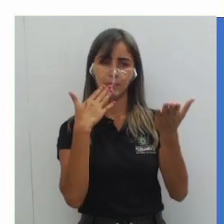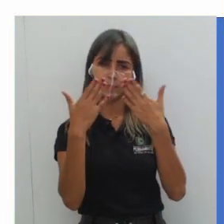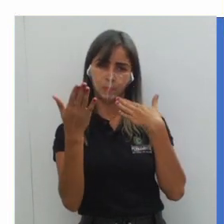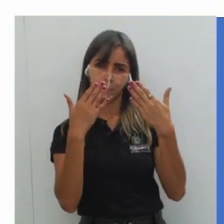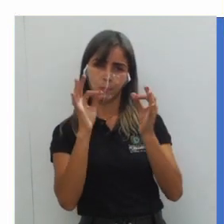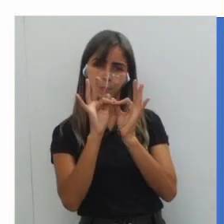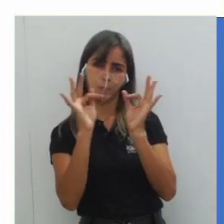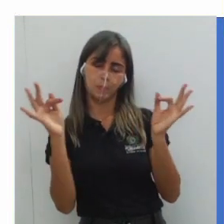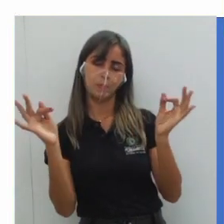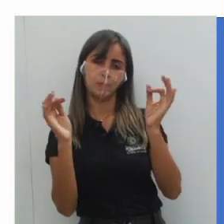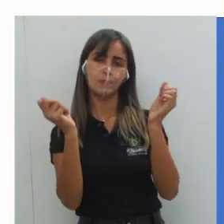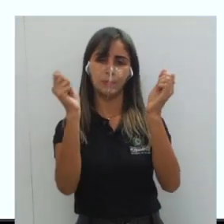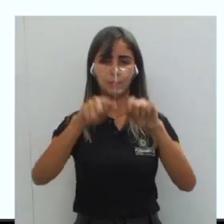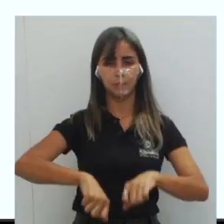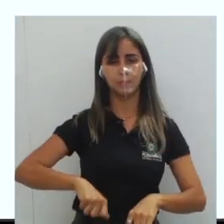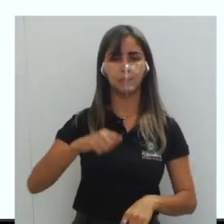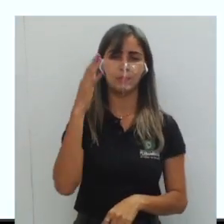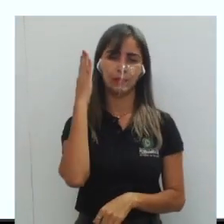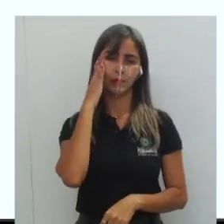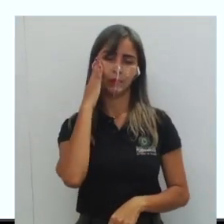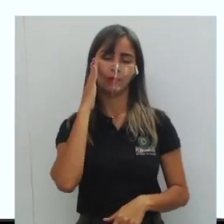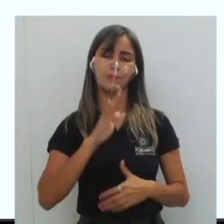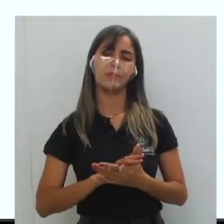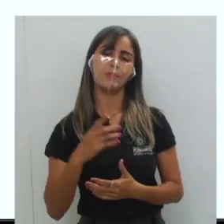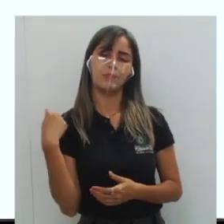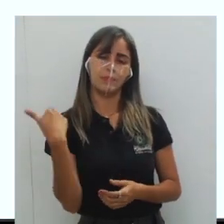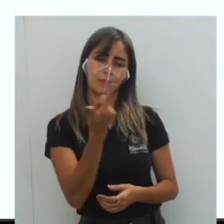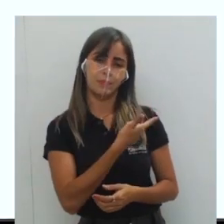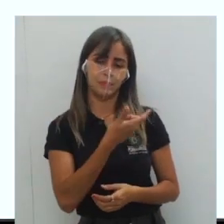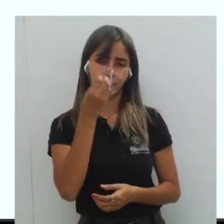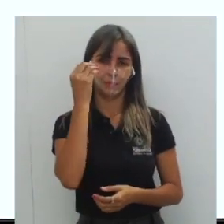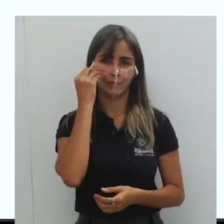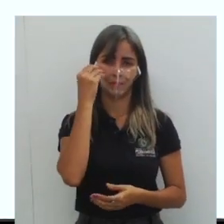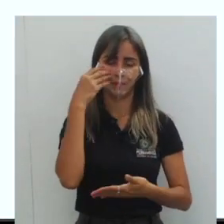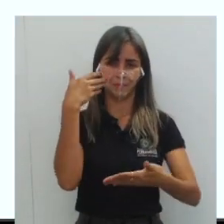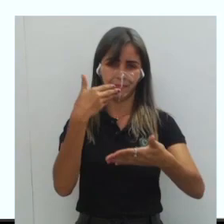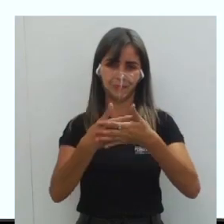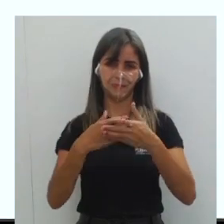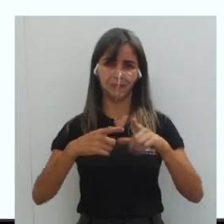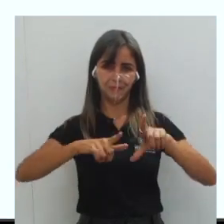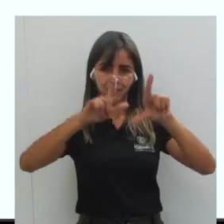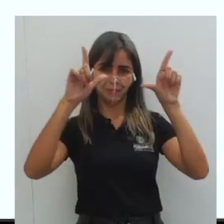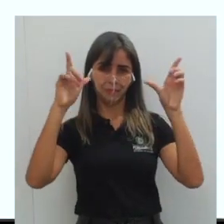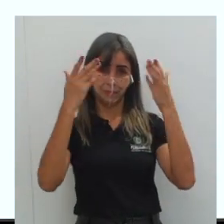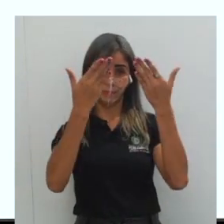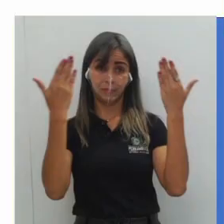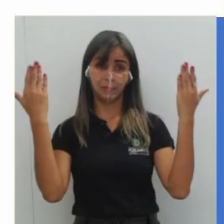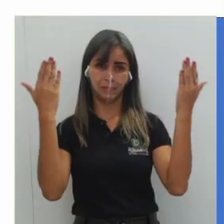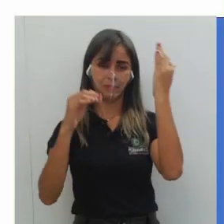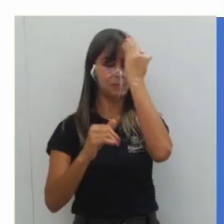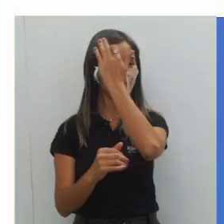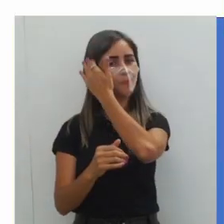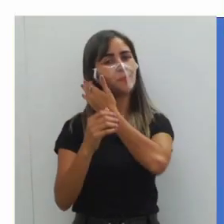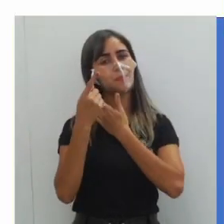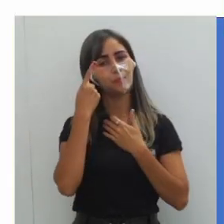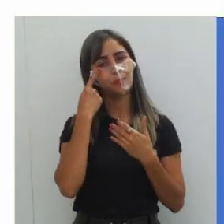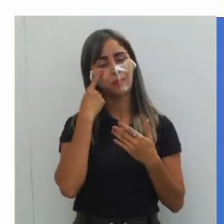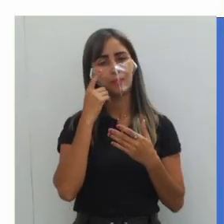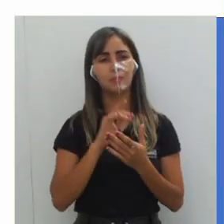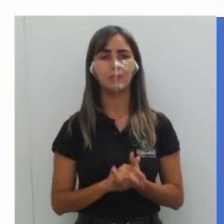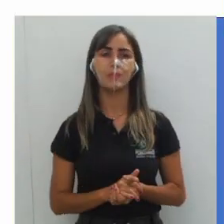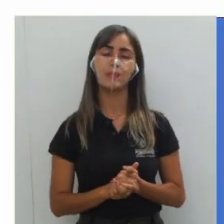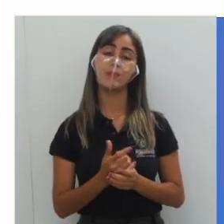eu quero comparar. Para entender melhor, a gente vai observar a próxima tela. Então, olha